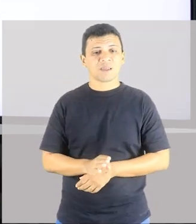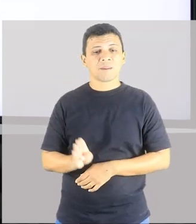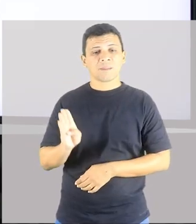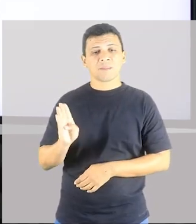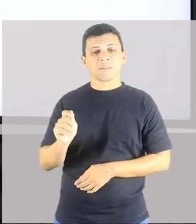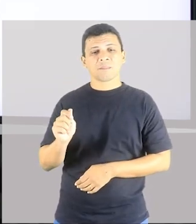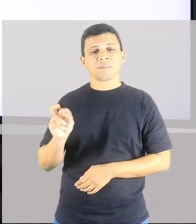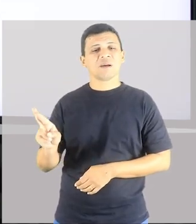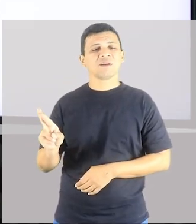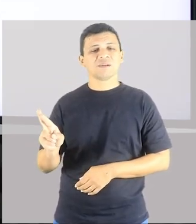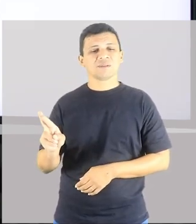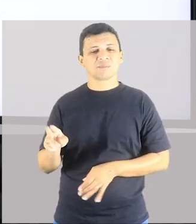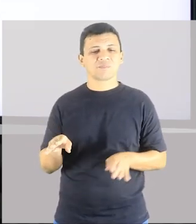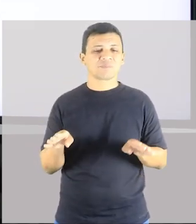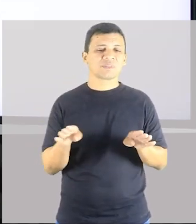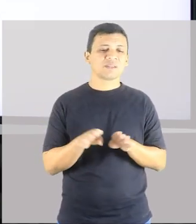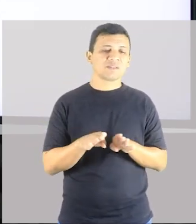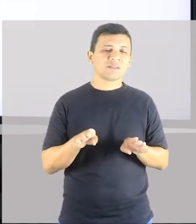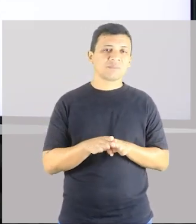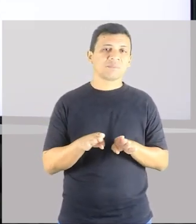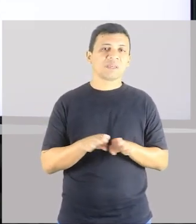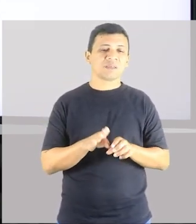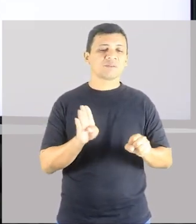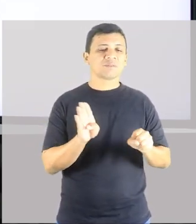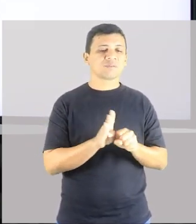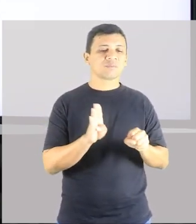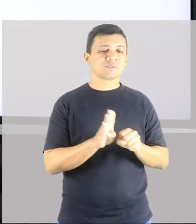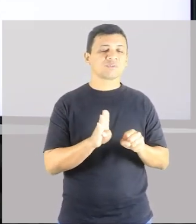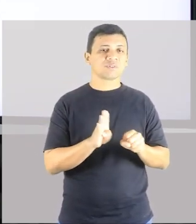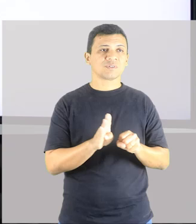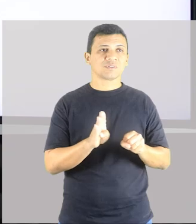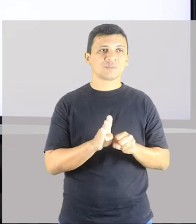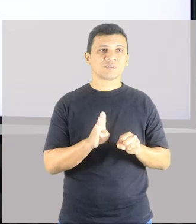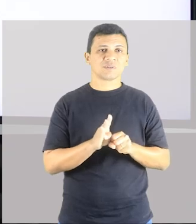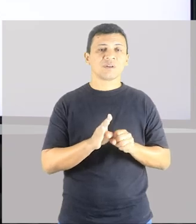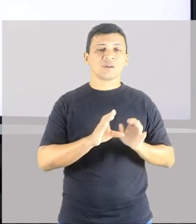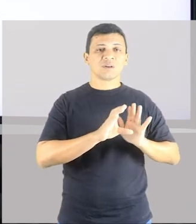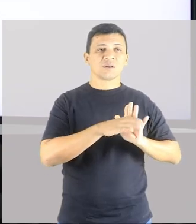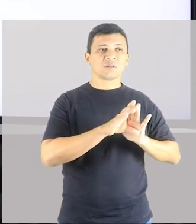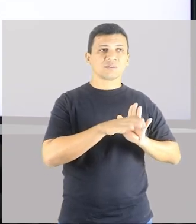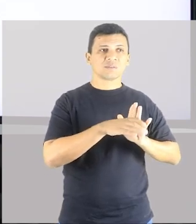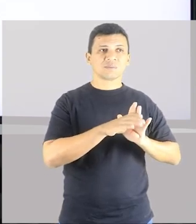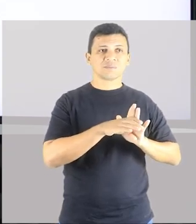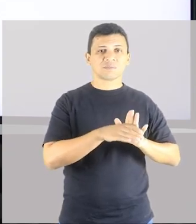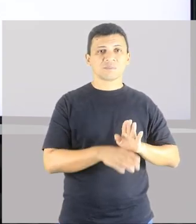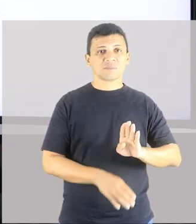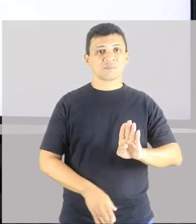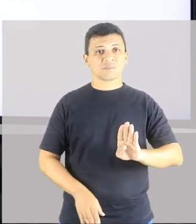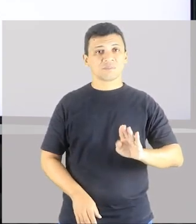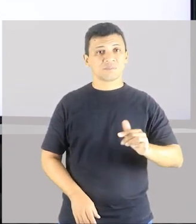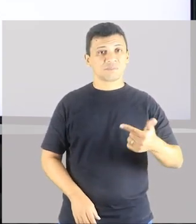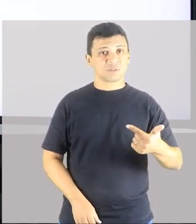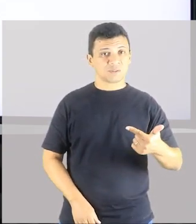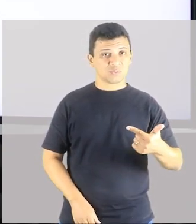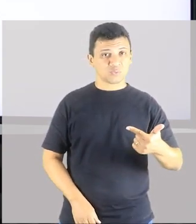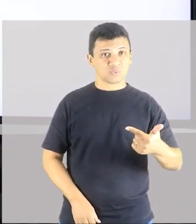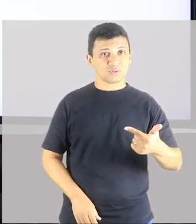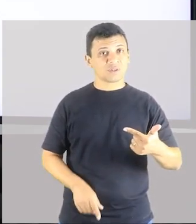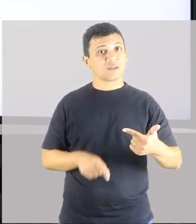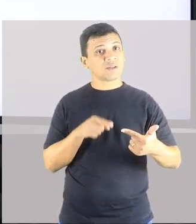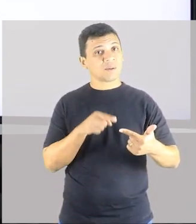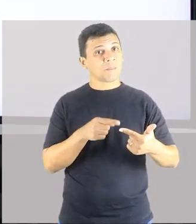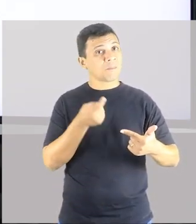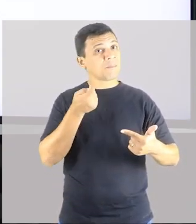seria esse bar? Também seria um substantivo. Olha que aqui o conceito é B2, então já não é um termo